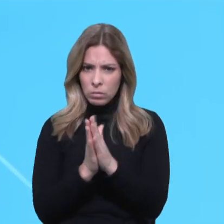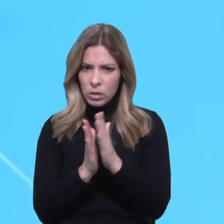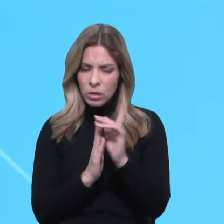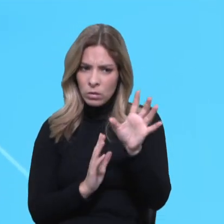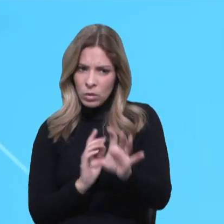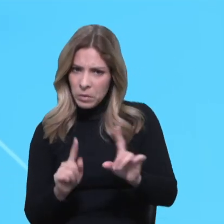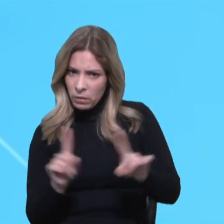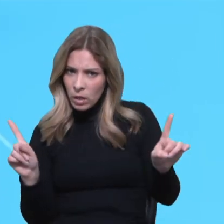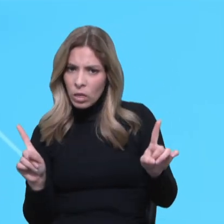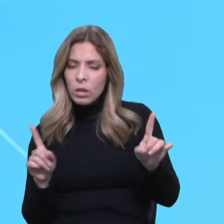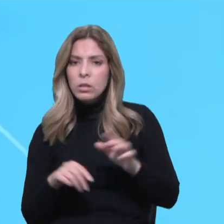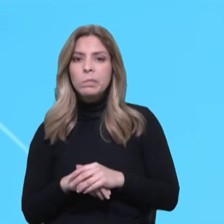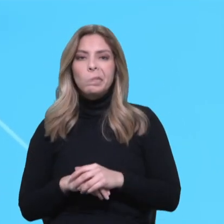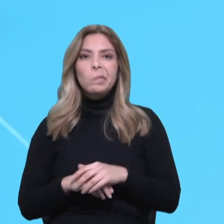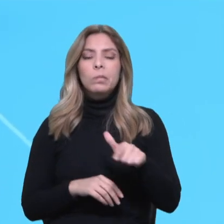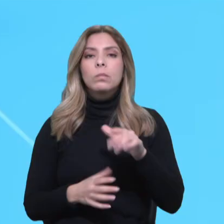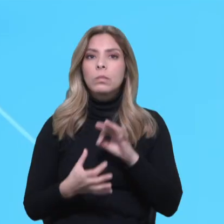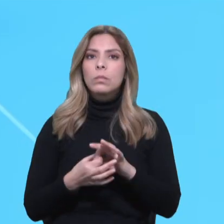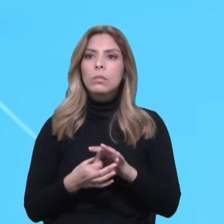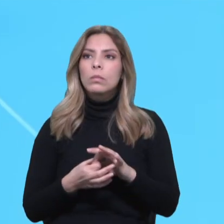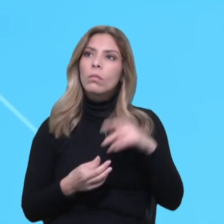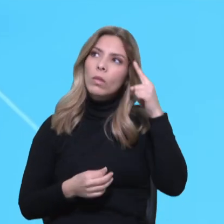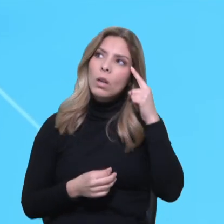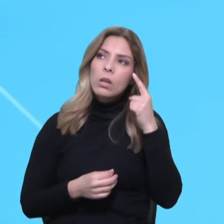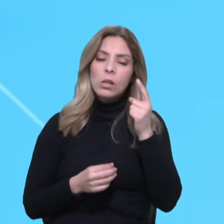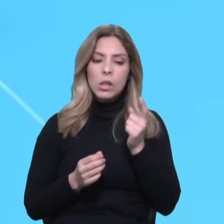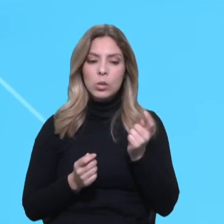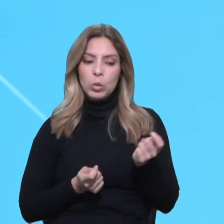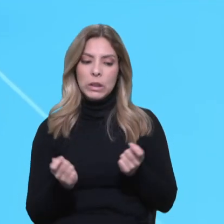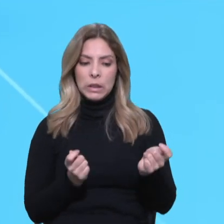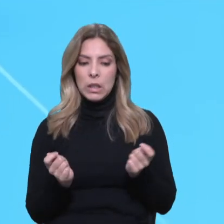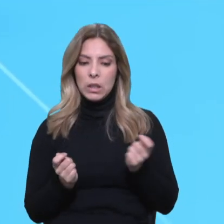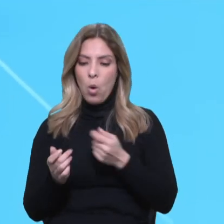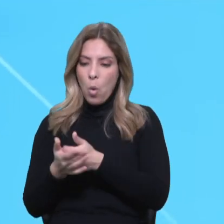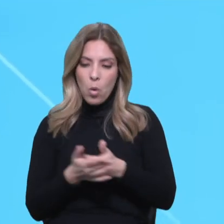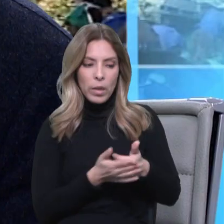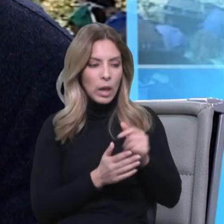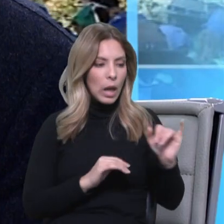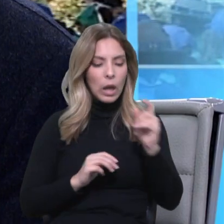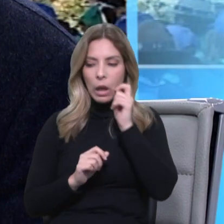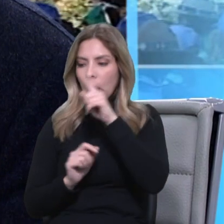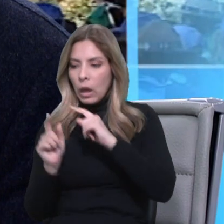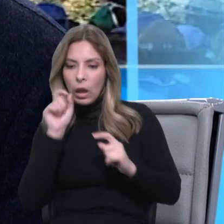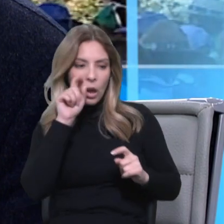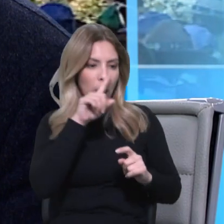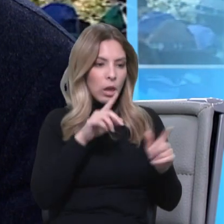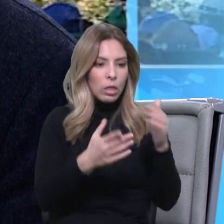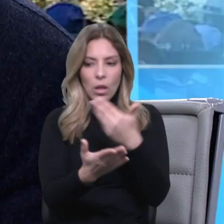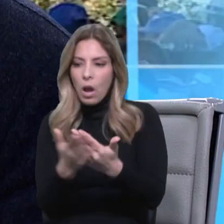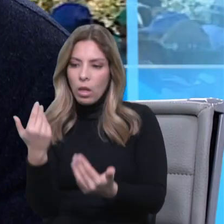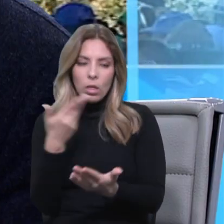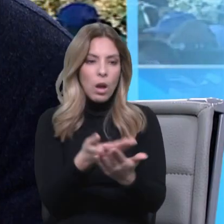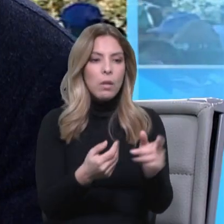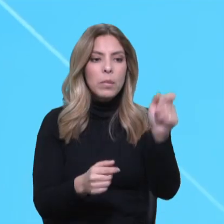Ao procurarem organizar-se para acolher uma família que vem de fora, pergunto-lhe, Luís, é também um sinal que a própria família